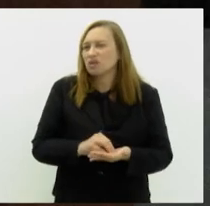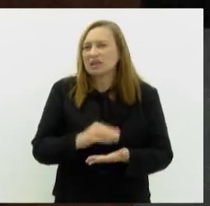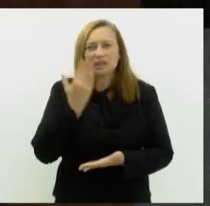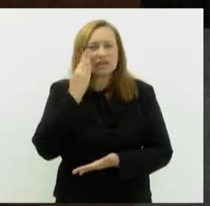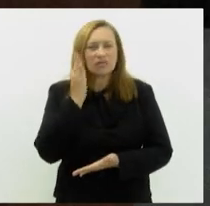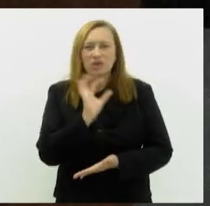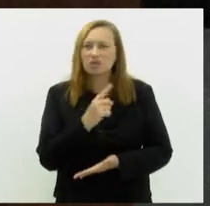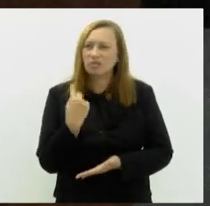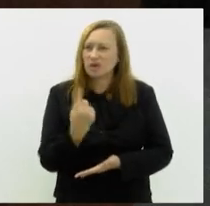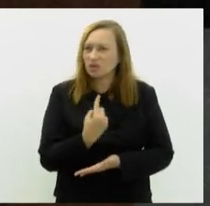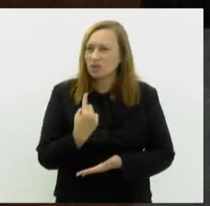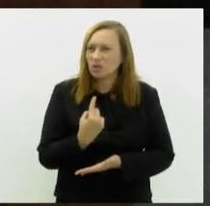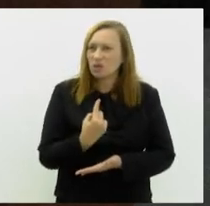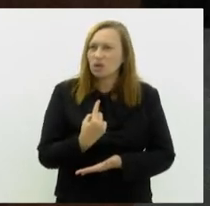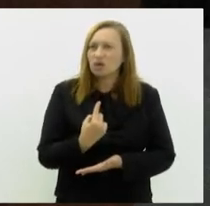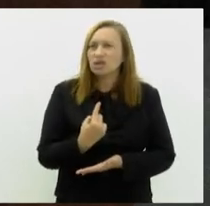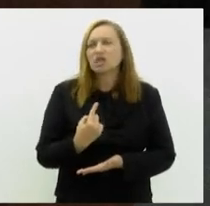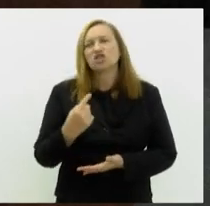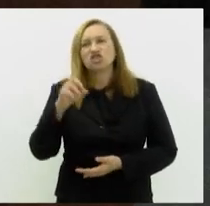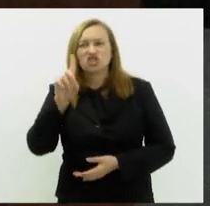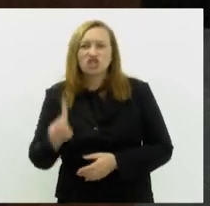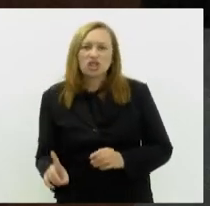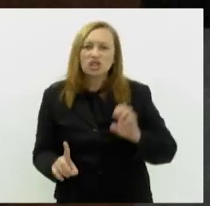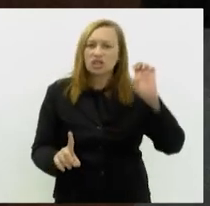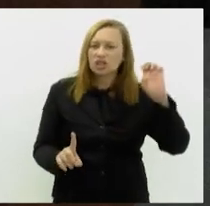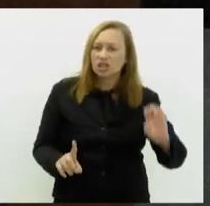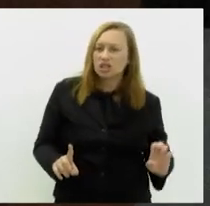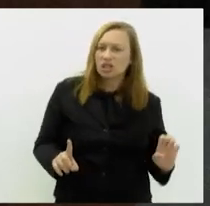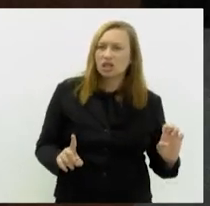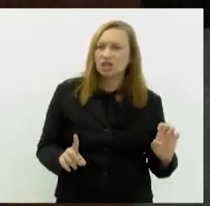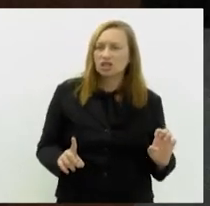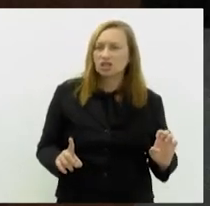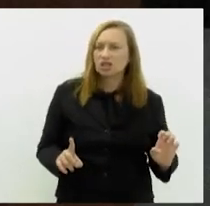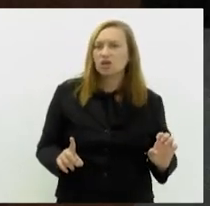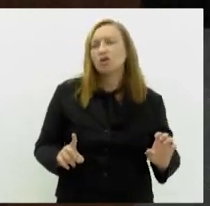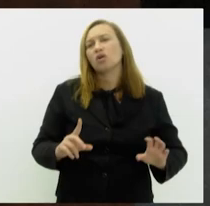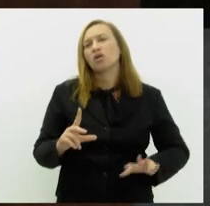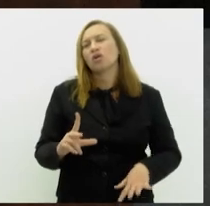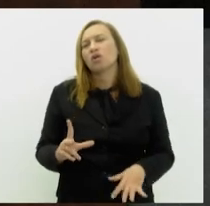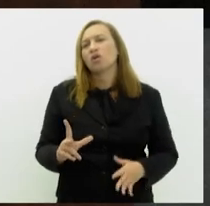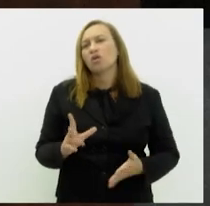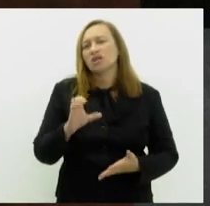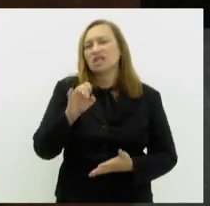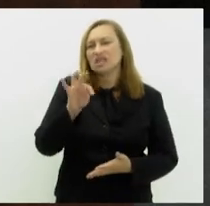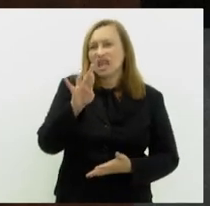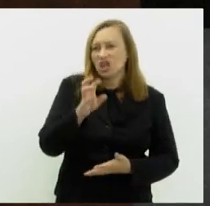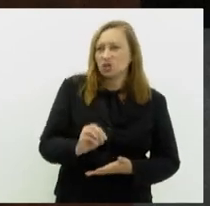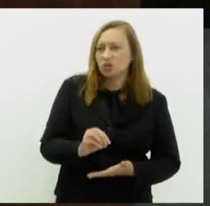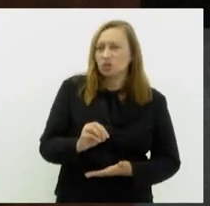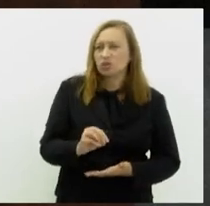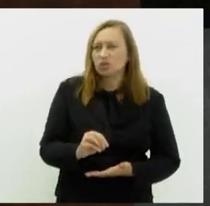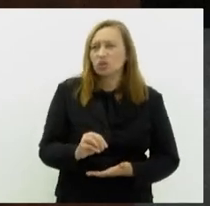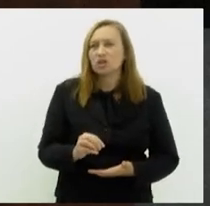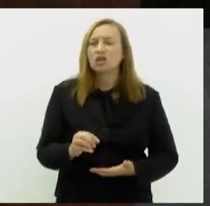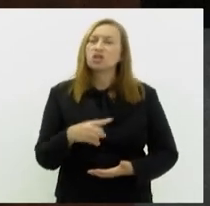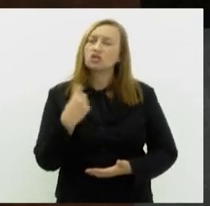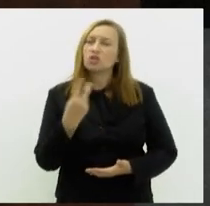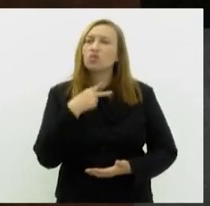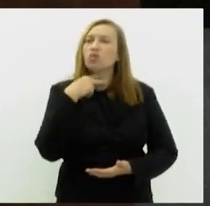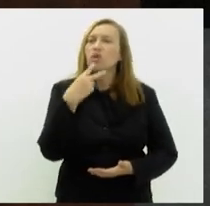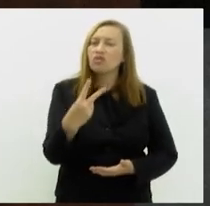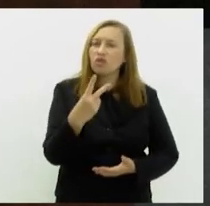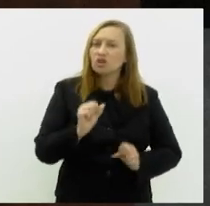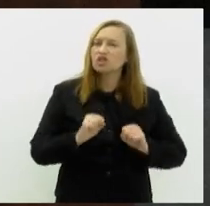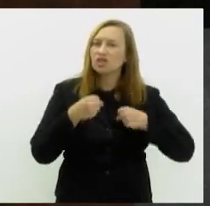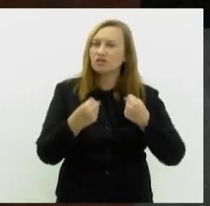nós, seja perante o debate com a direita, com o centro ou com os próprios colegas da esquerda. E dizer que a gente tem sido uma voz na